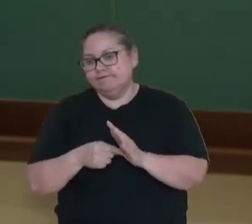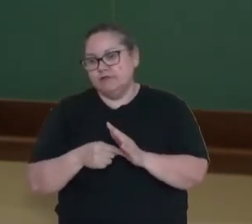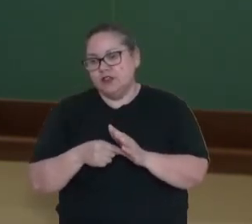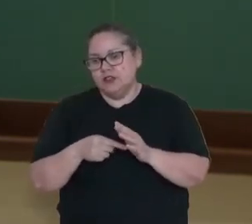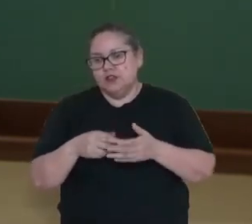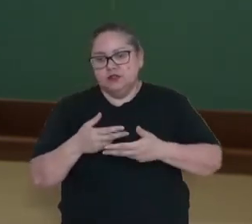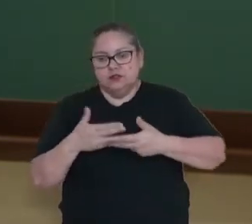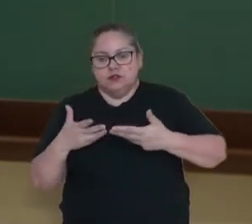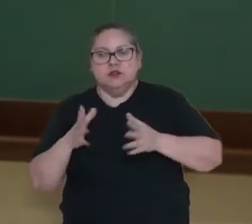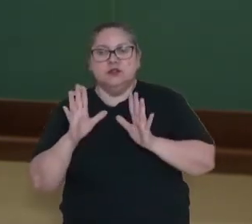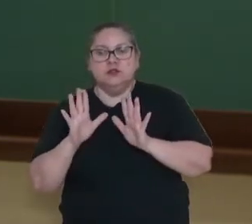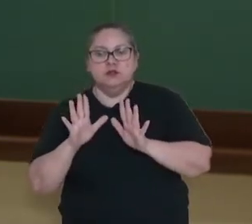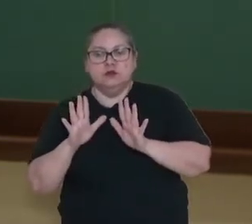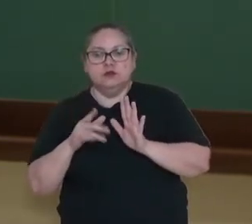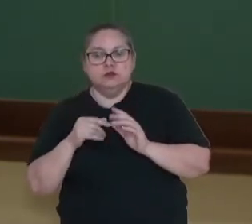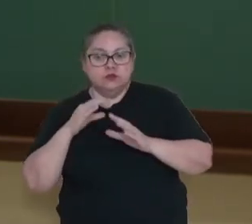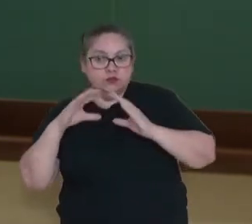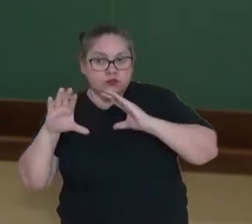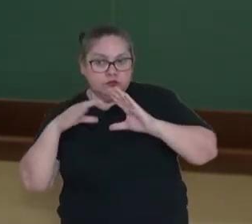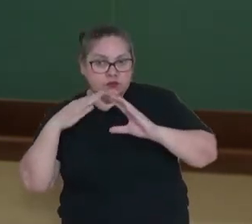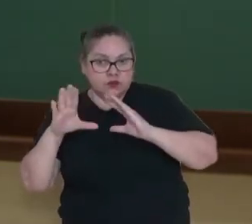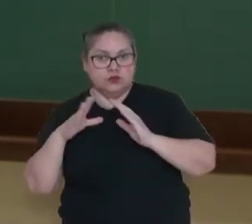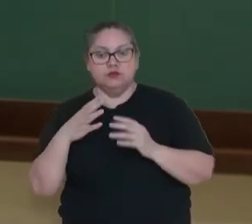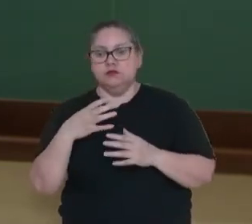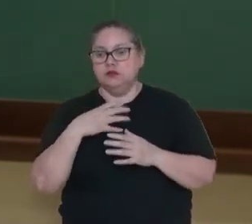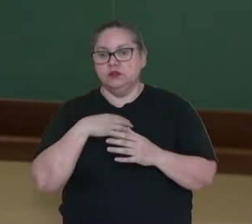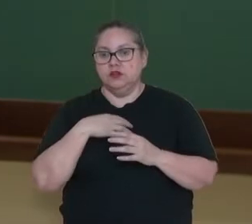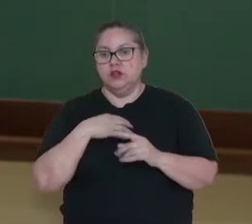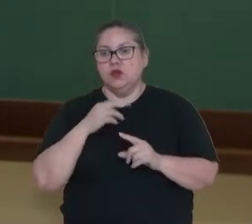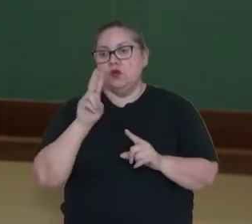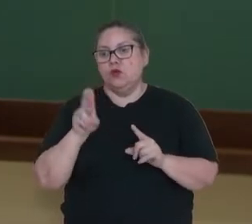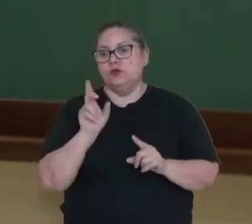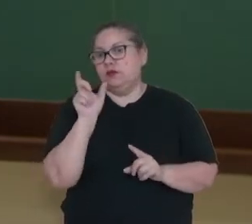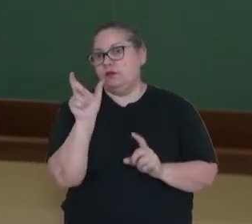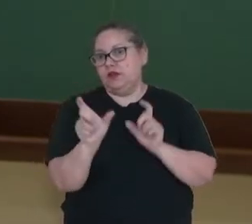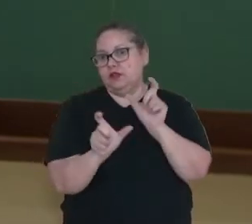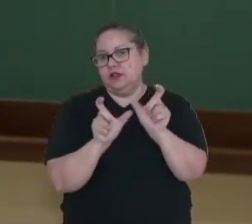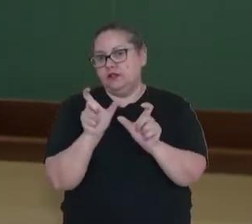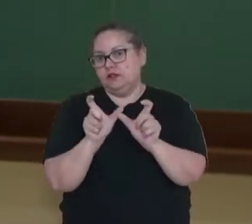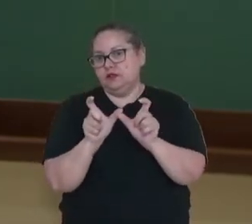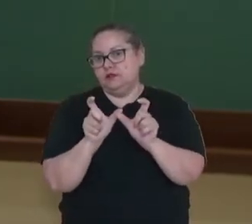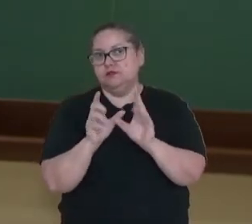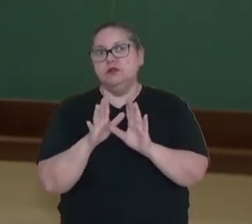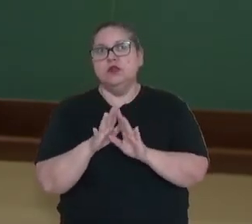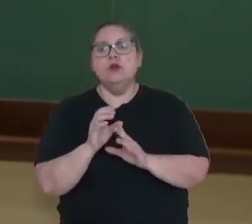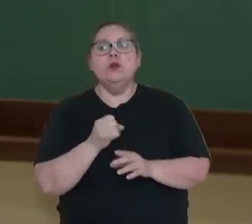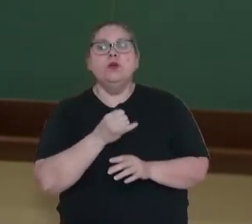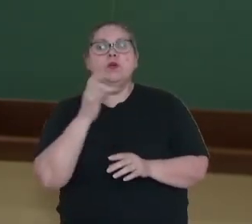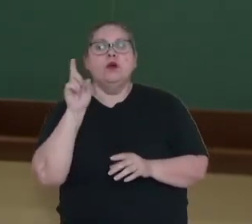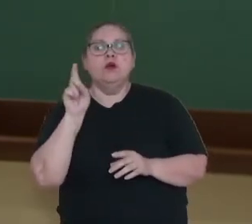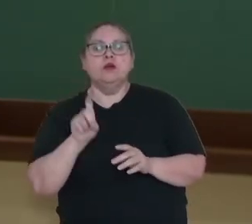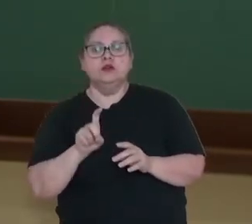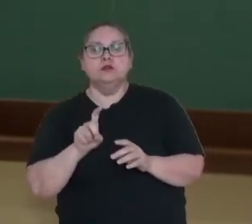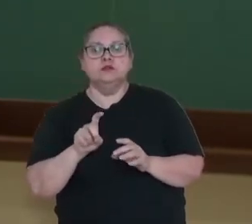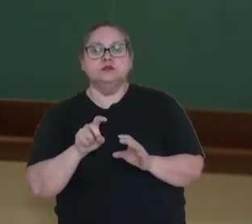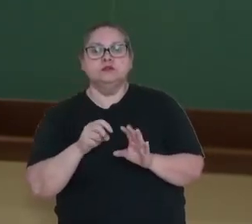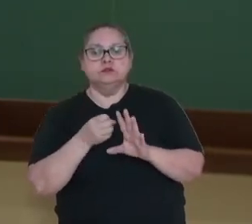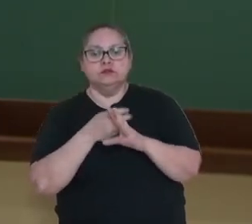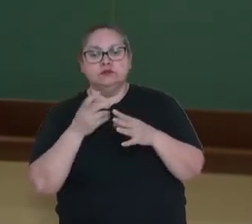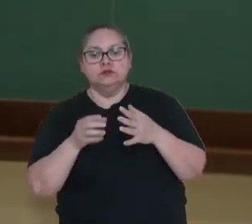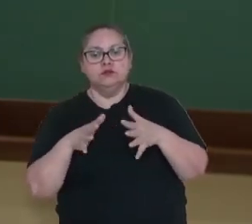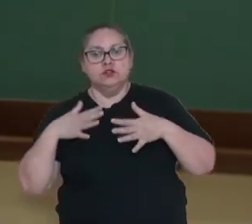para que a gente nos comunique sem usar palavras. Quais são esses elementos?